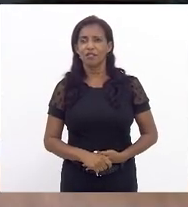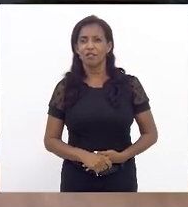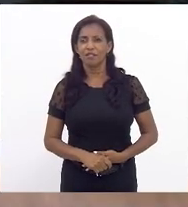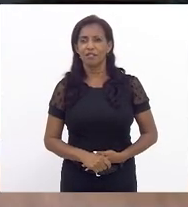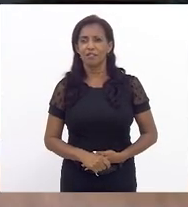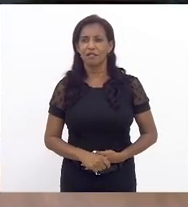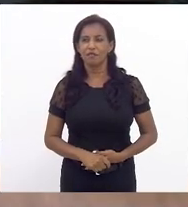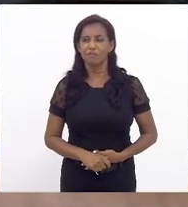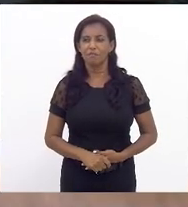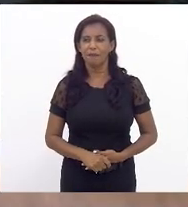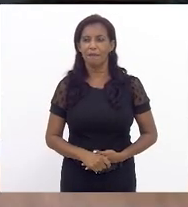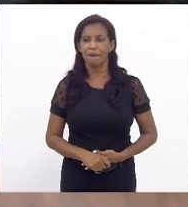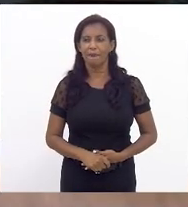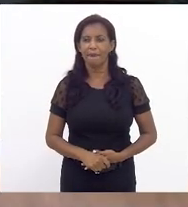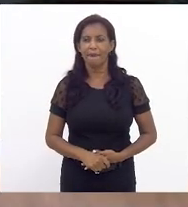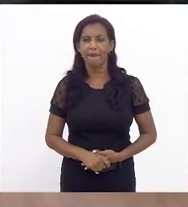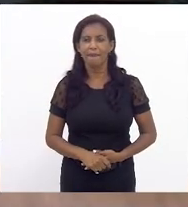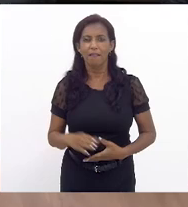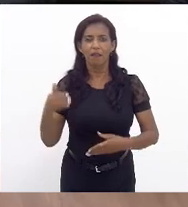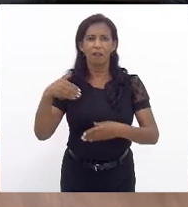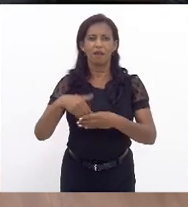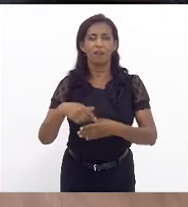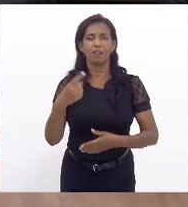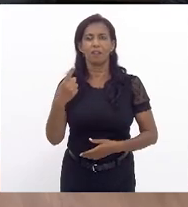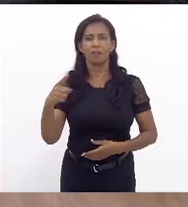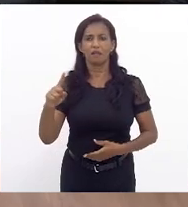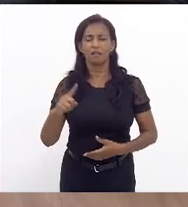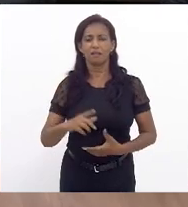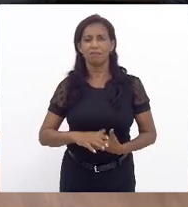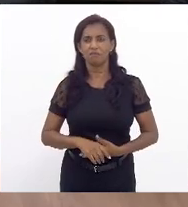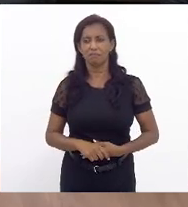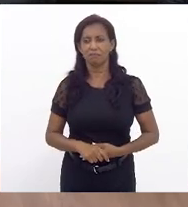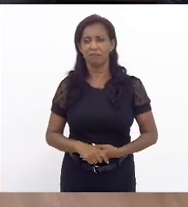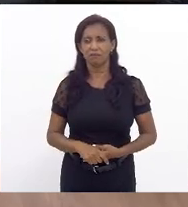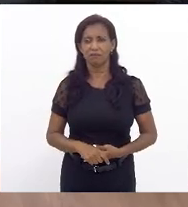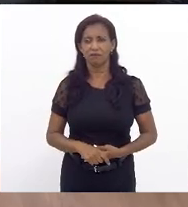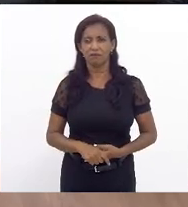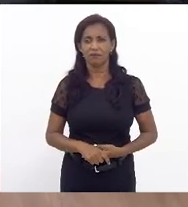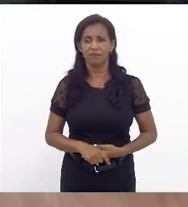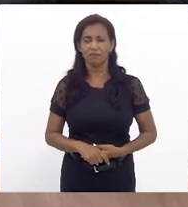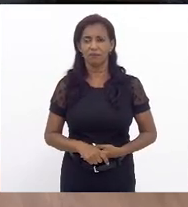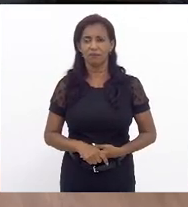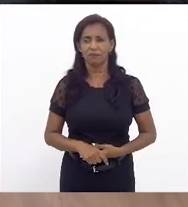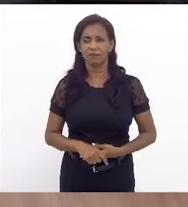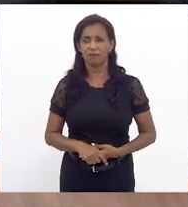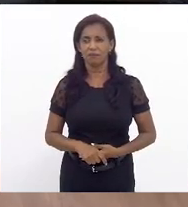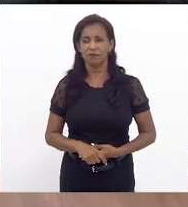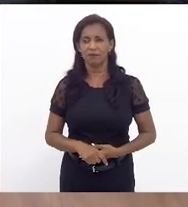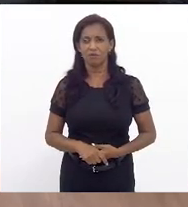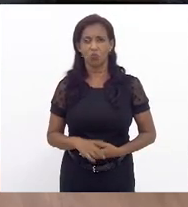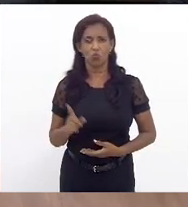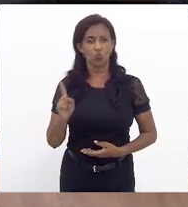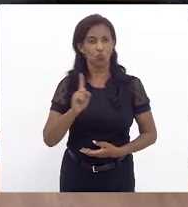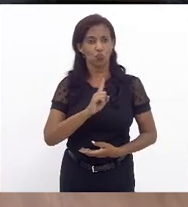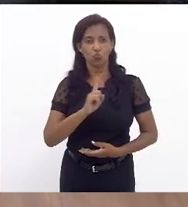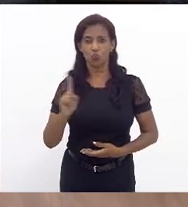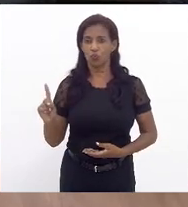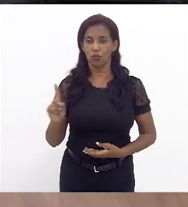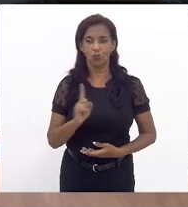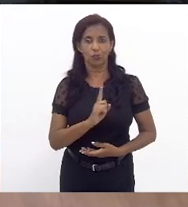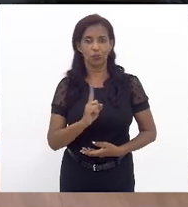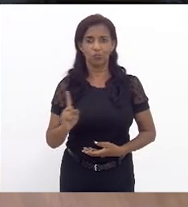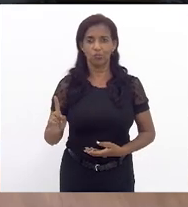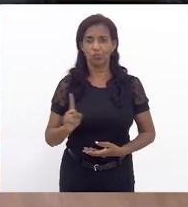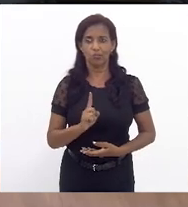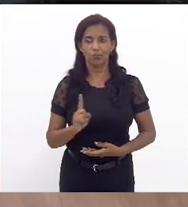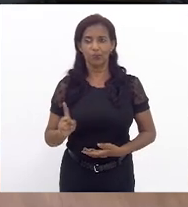Deputado Eliomar Coelho. Voto não, presidente. Vota. Voto não. Não. Deputado